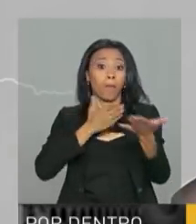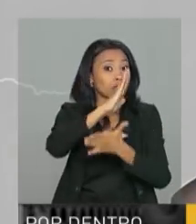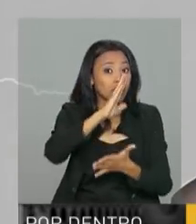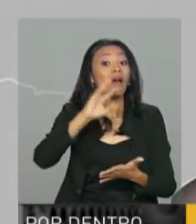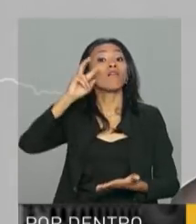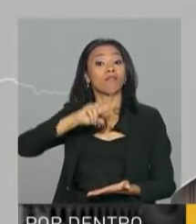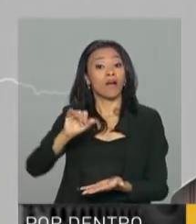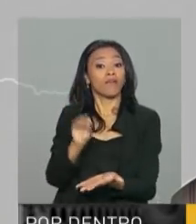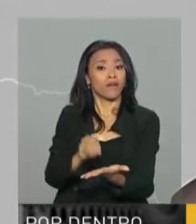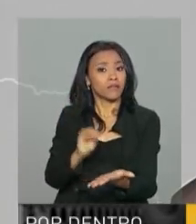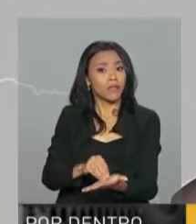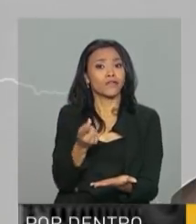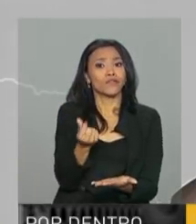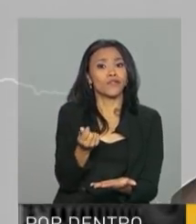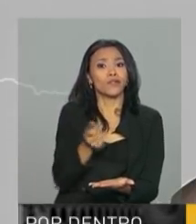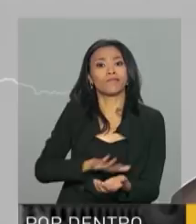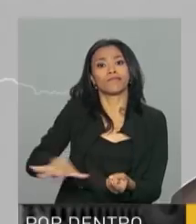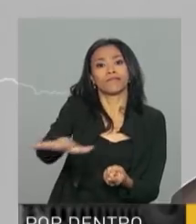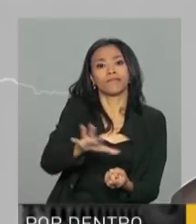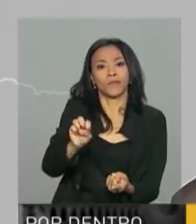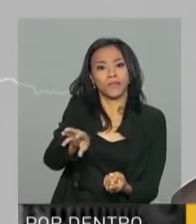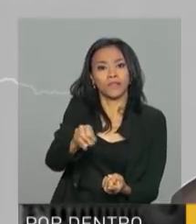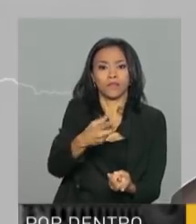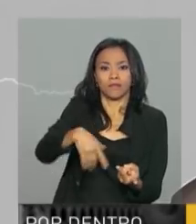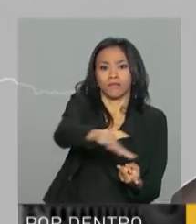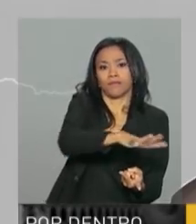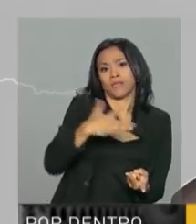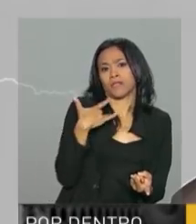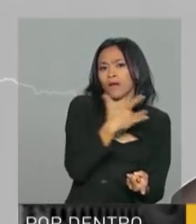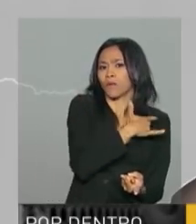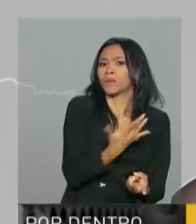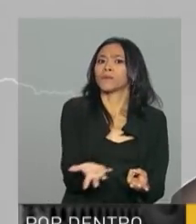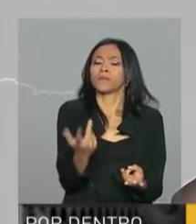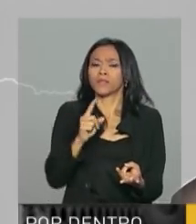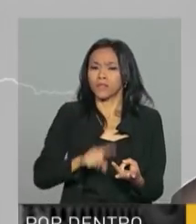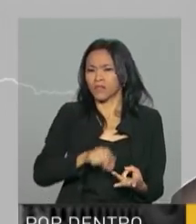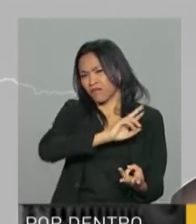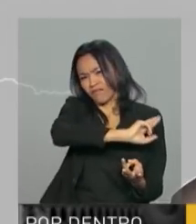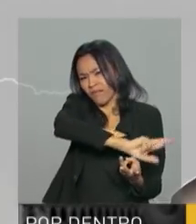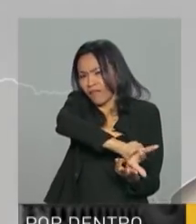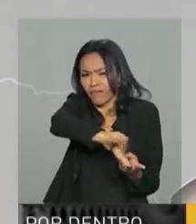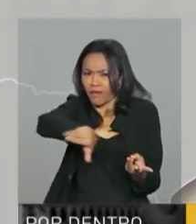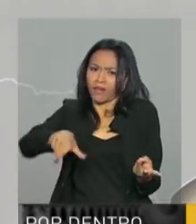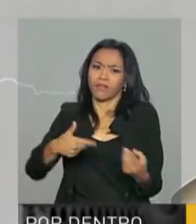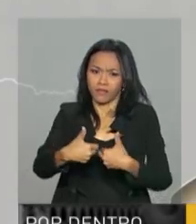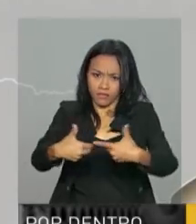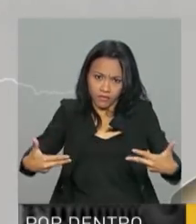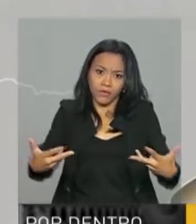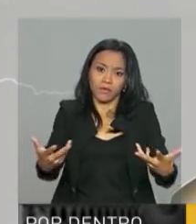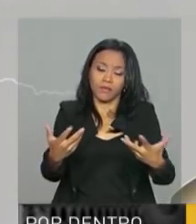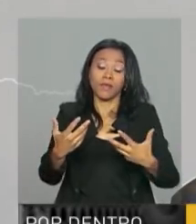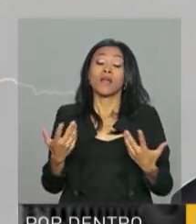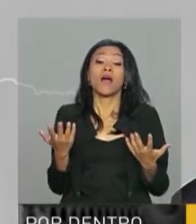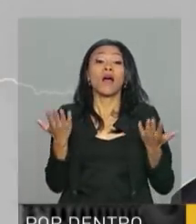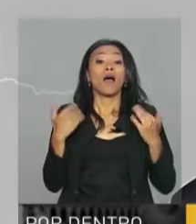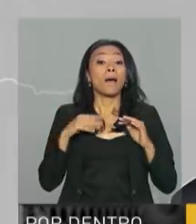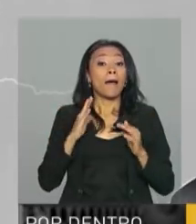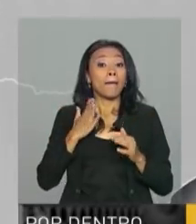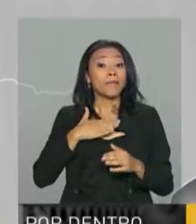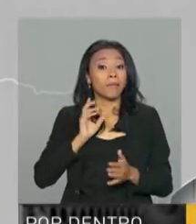para educação, para saúde, enfim, para coisas essenciais do povo brasileiro. Minha pergunta vai no sentido